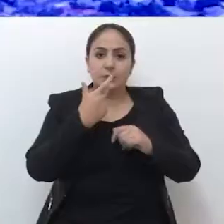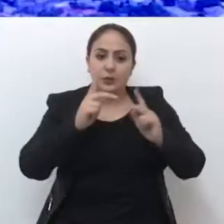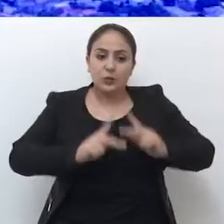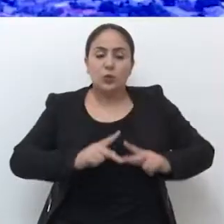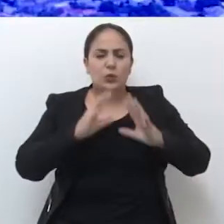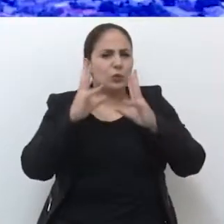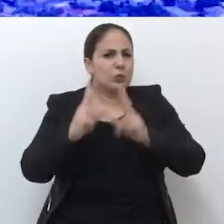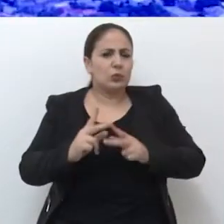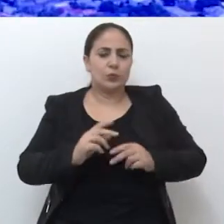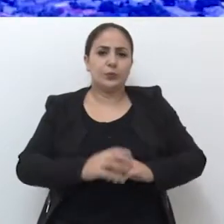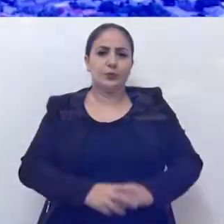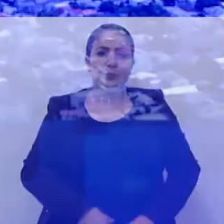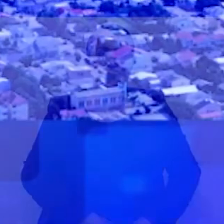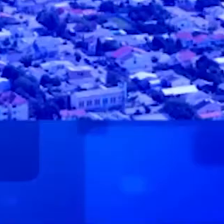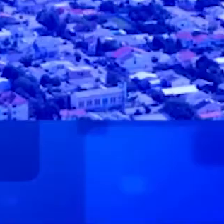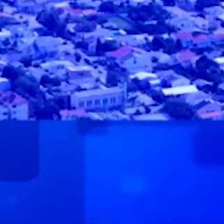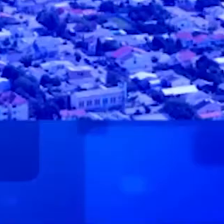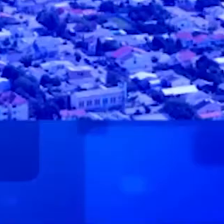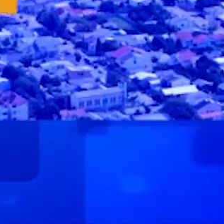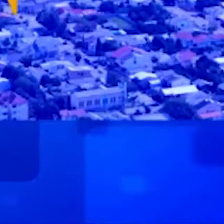importante.